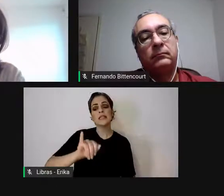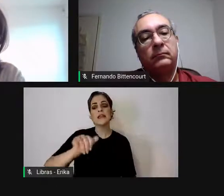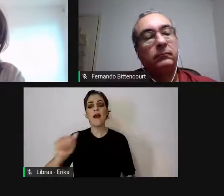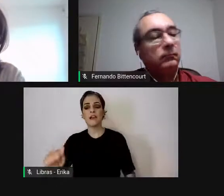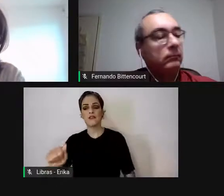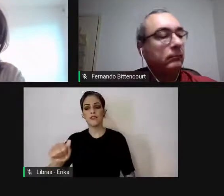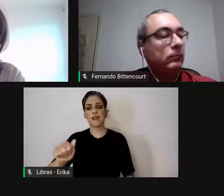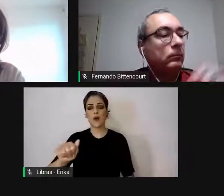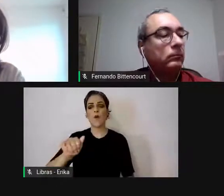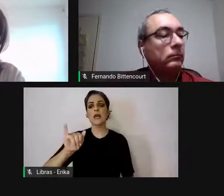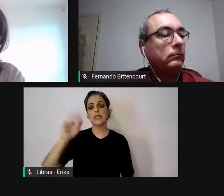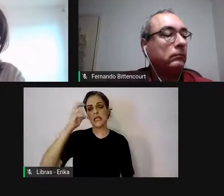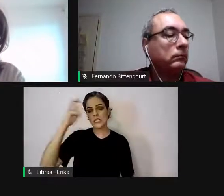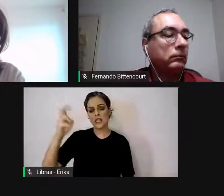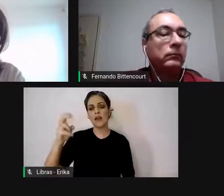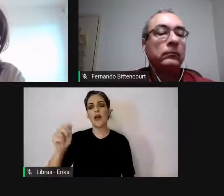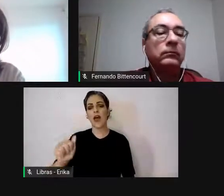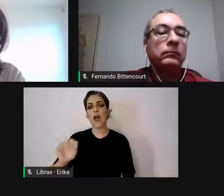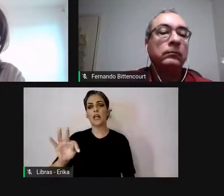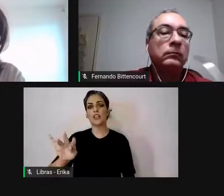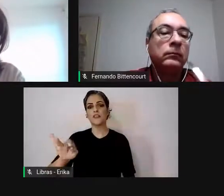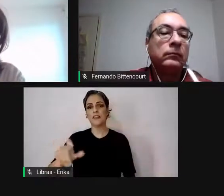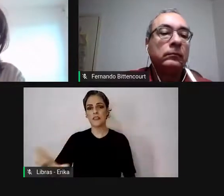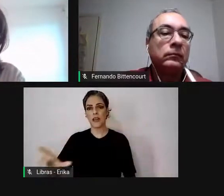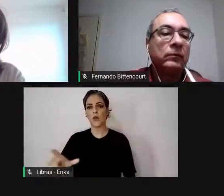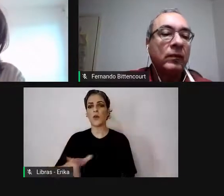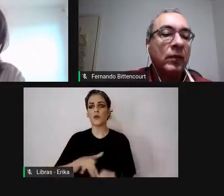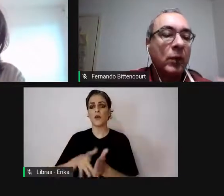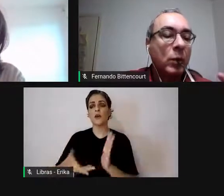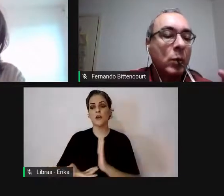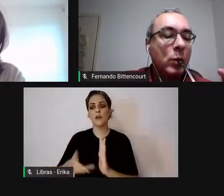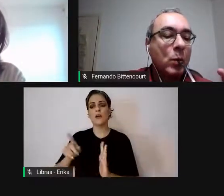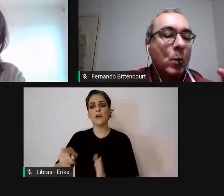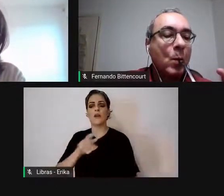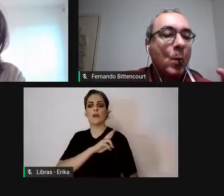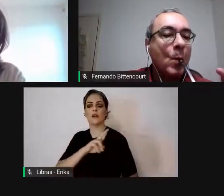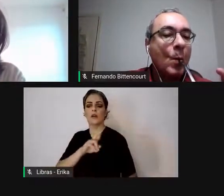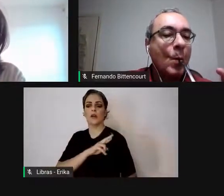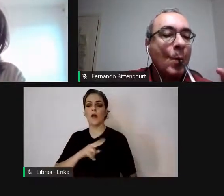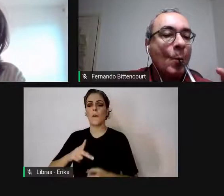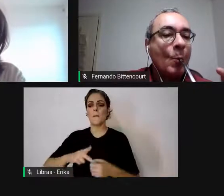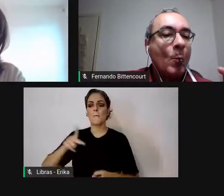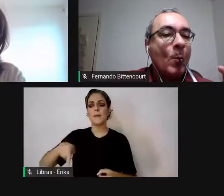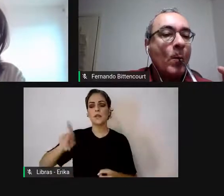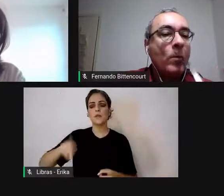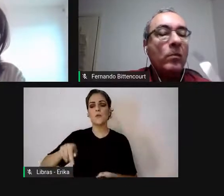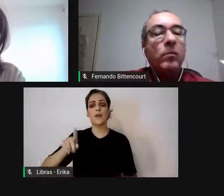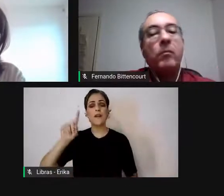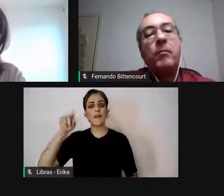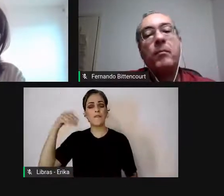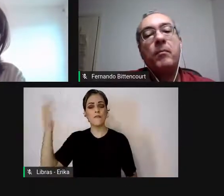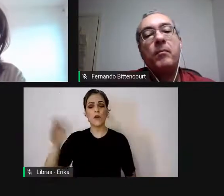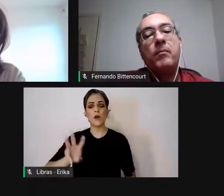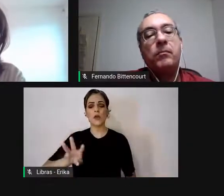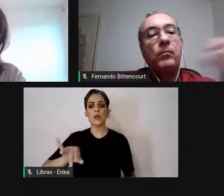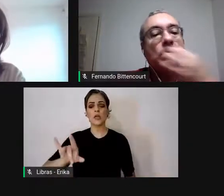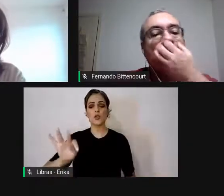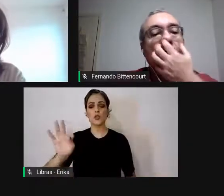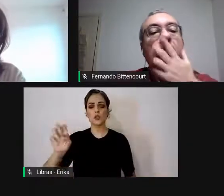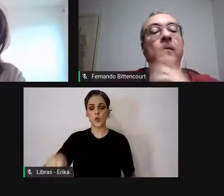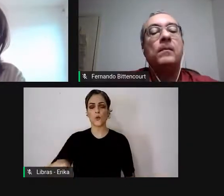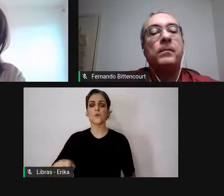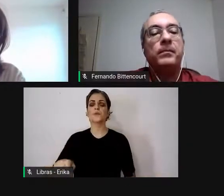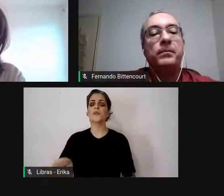sistemas de comércio exterior na Petrobras América, lá em Houston, consultor das Nações Unidas para a implantação do planejamento estratégico